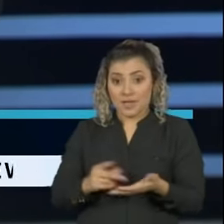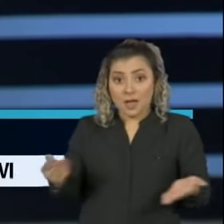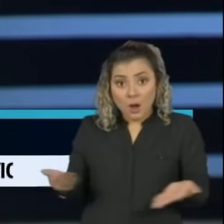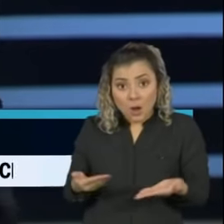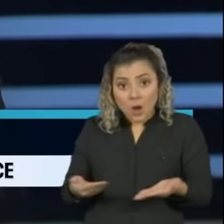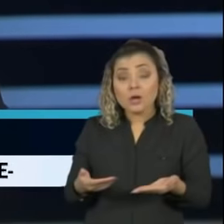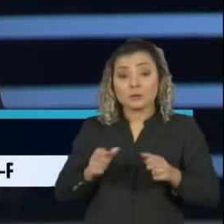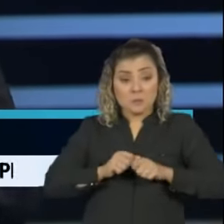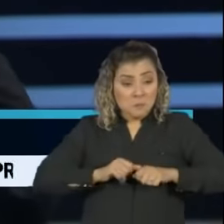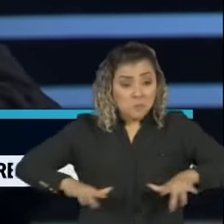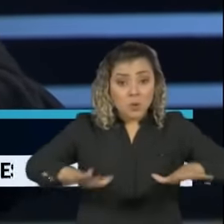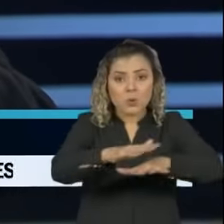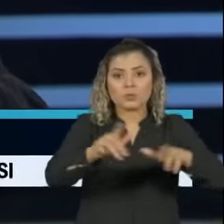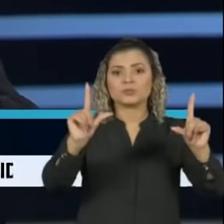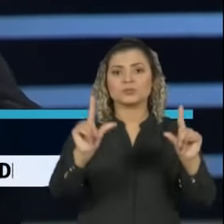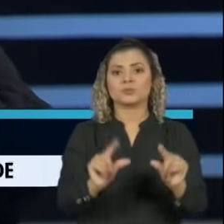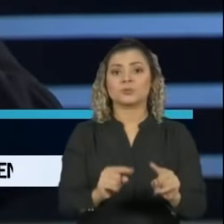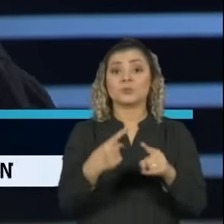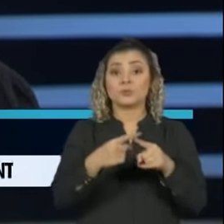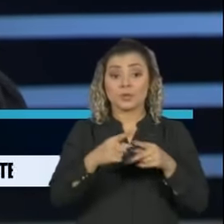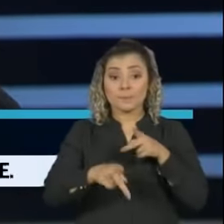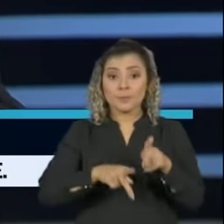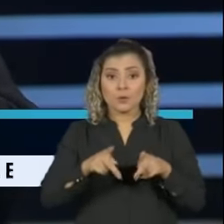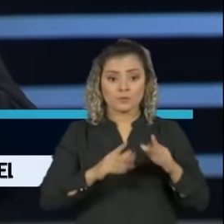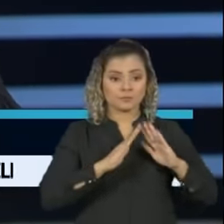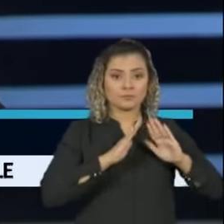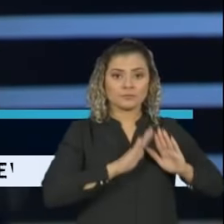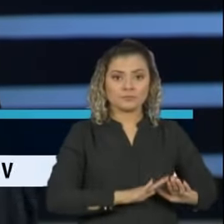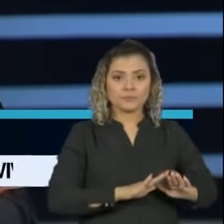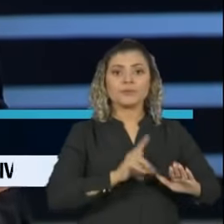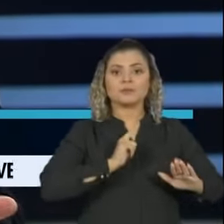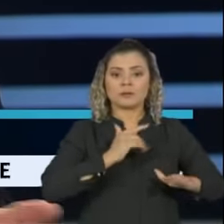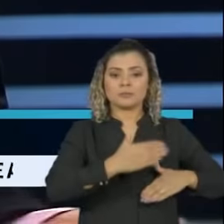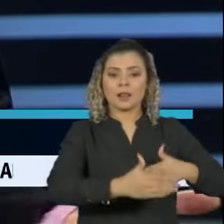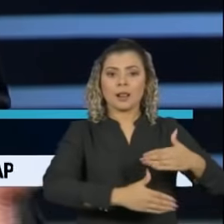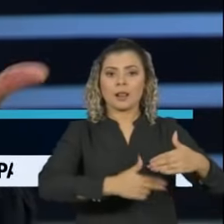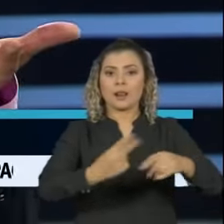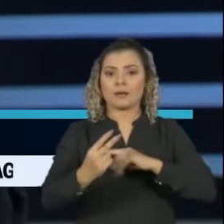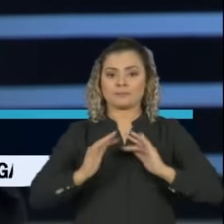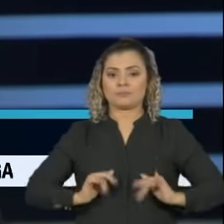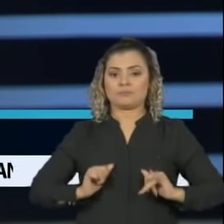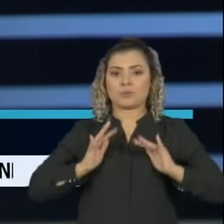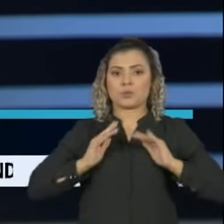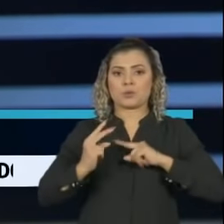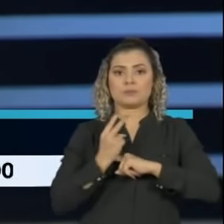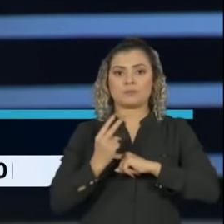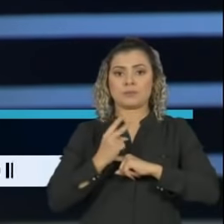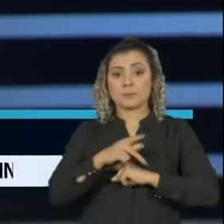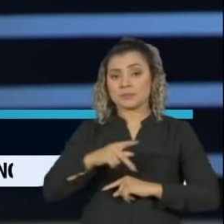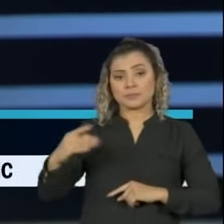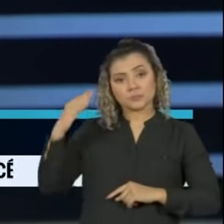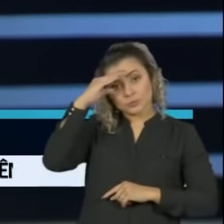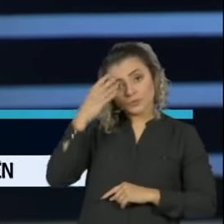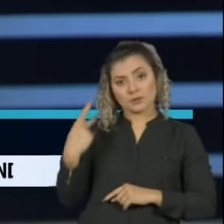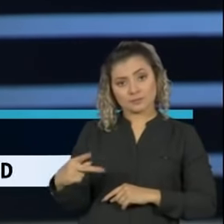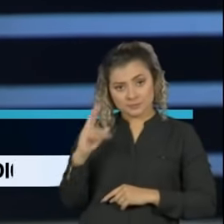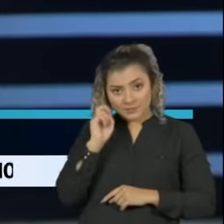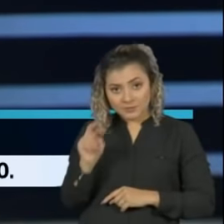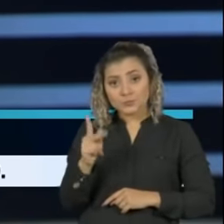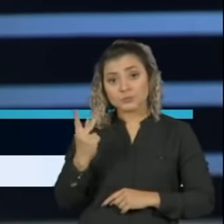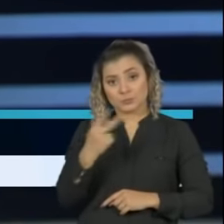a epidemia à medida que a população vai passando pelo processo de imunização. E o Bolsonaro, como disse